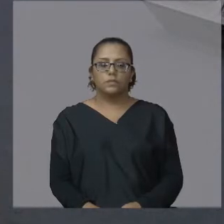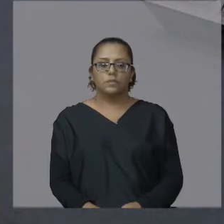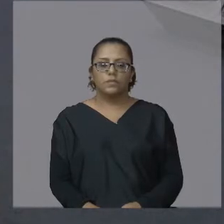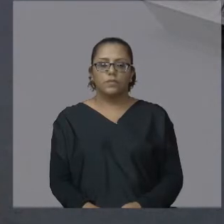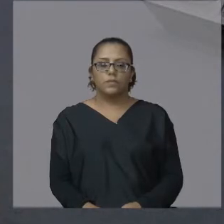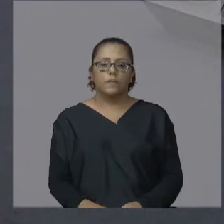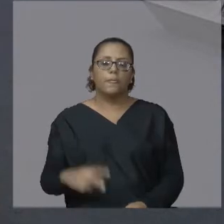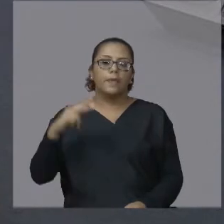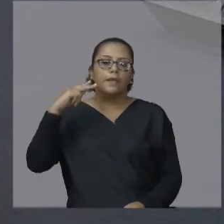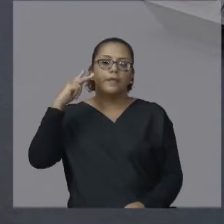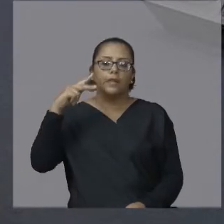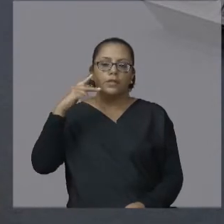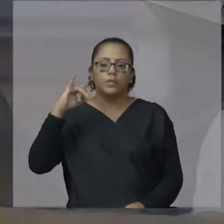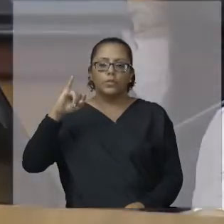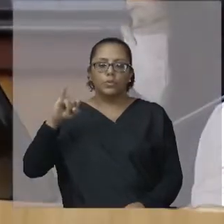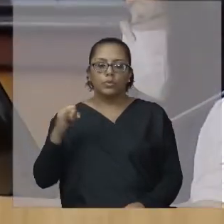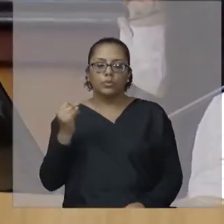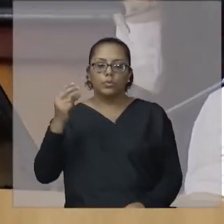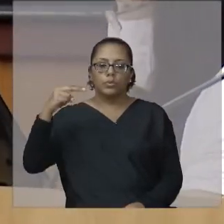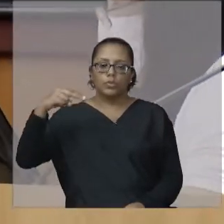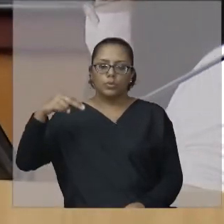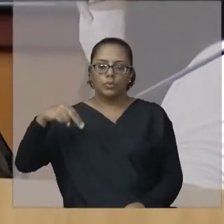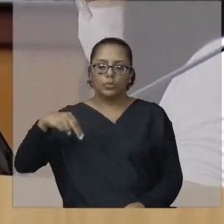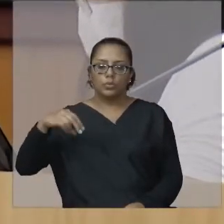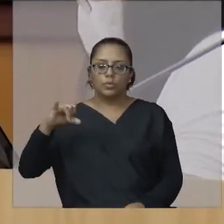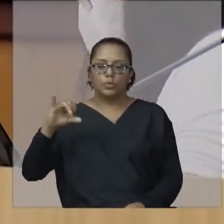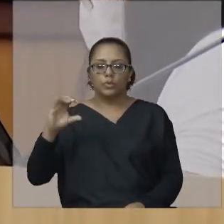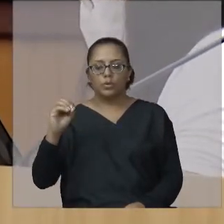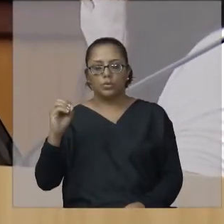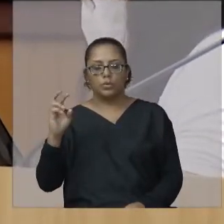Vereador Júnior da Farmácia.